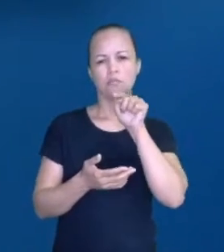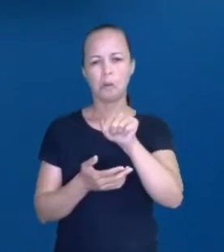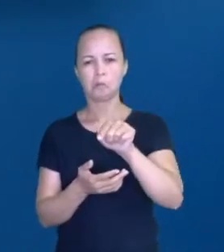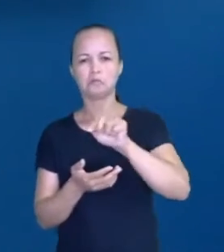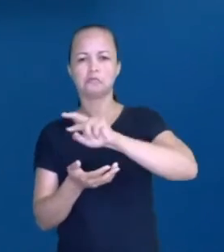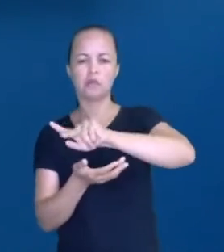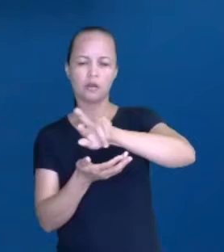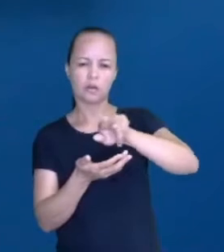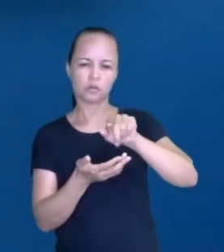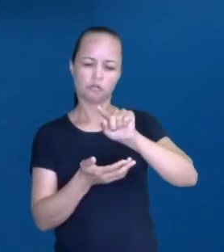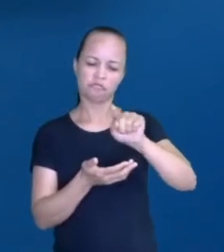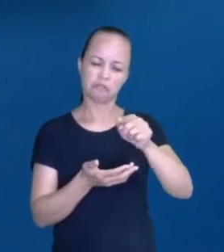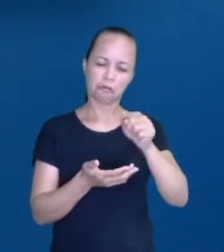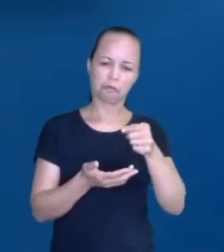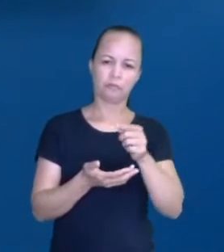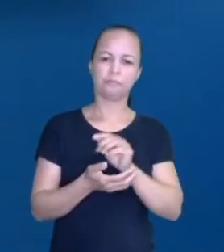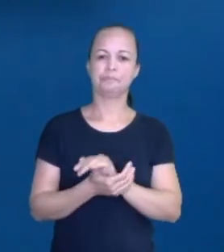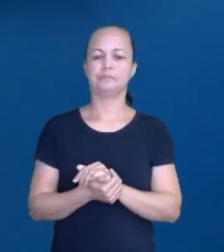oralidade.